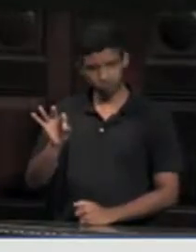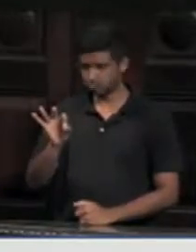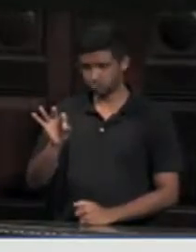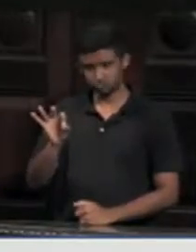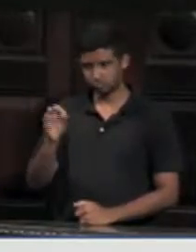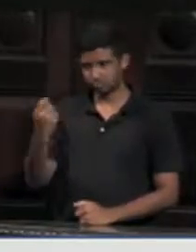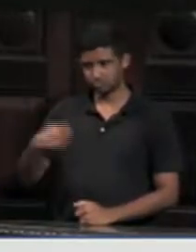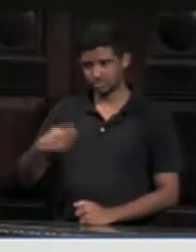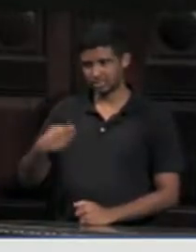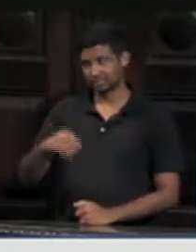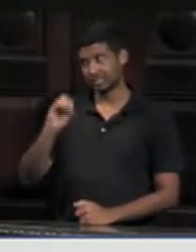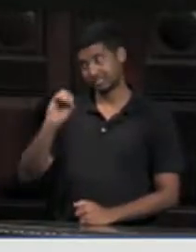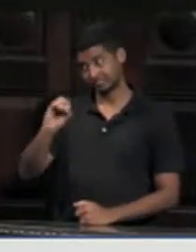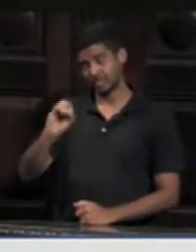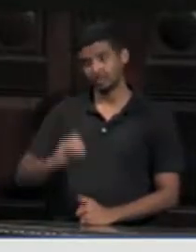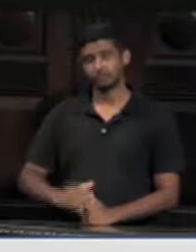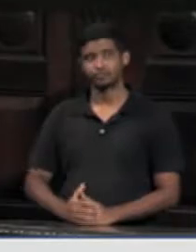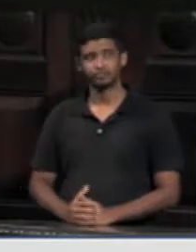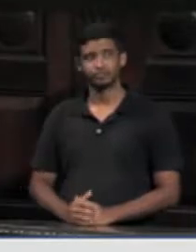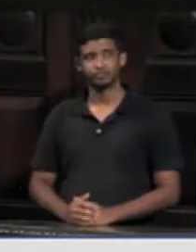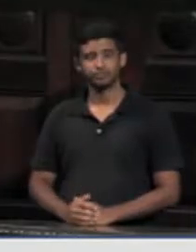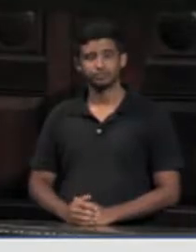0%. Olha só,